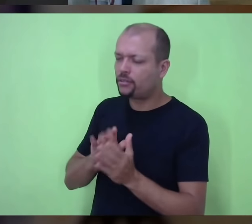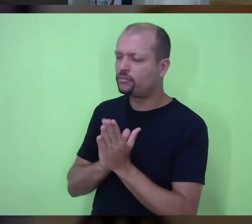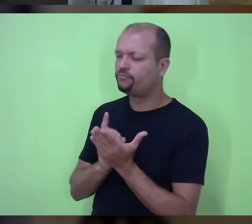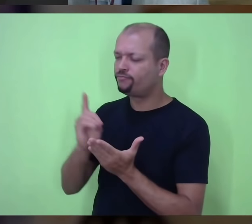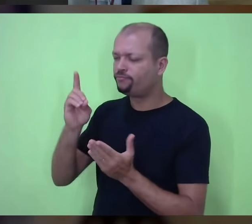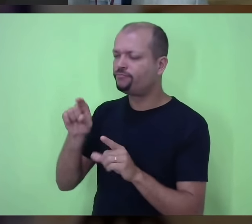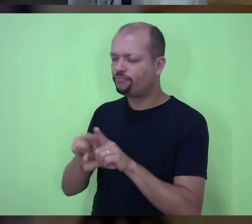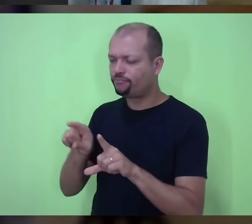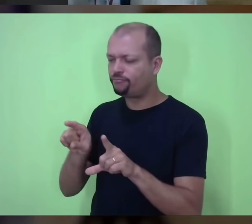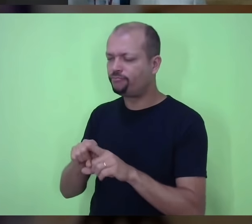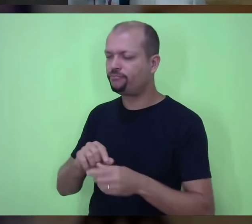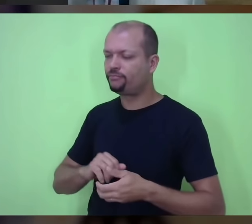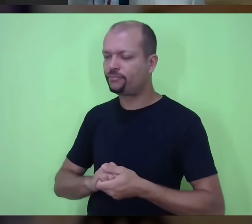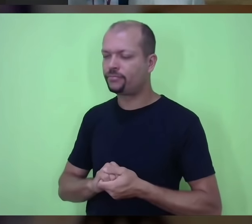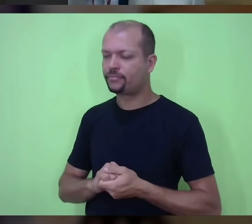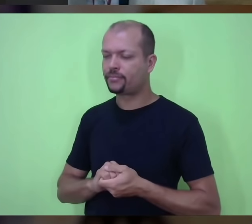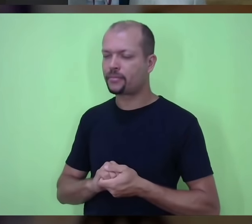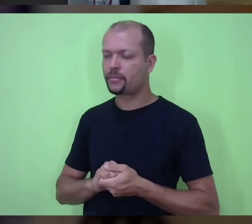que essa